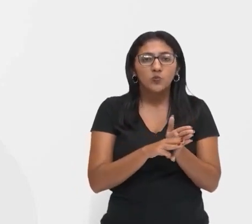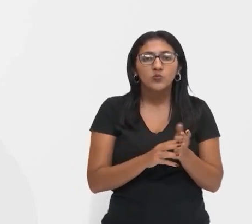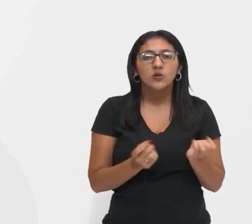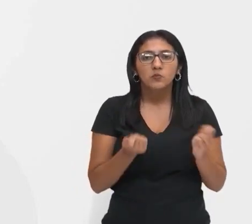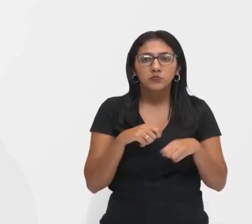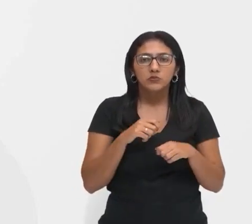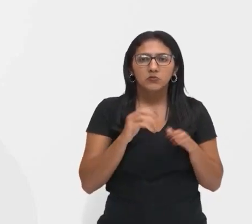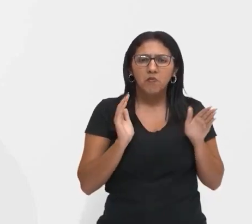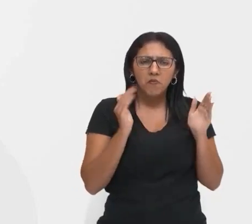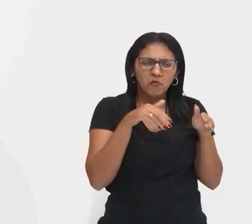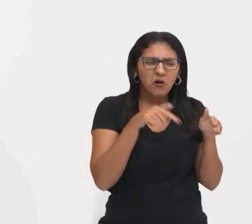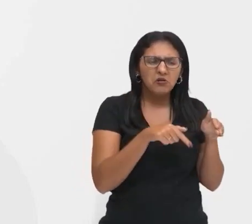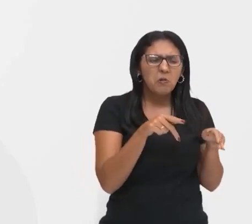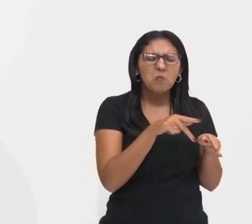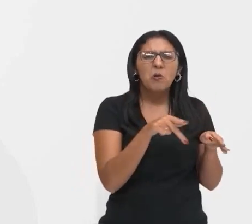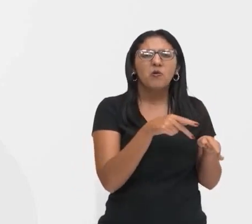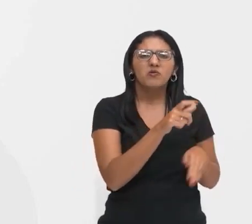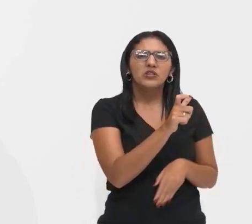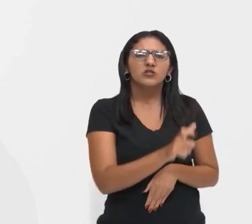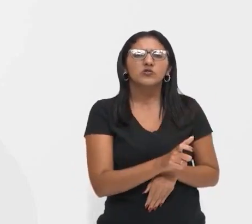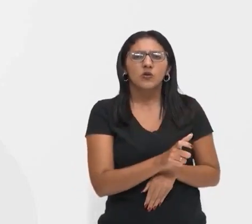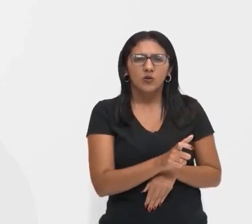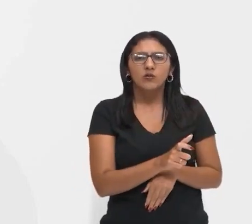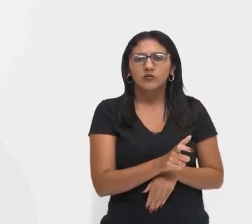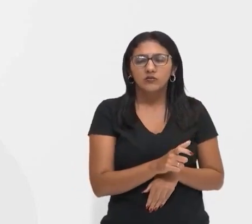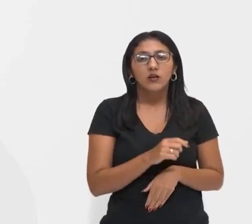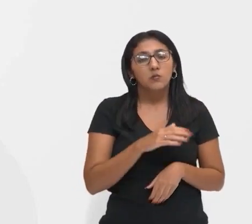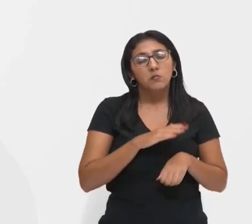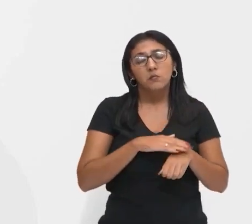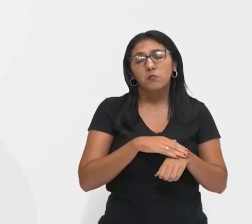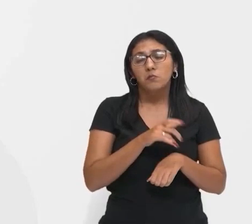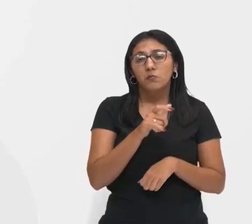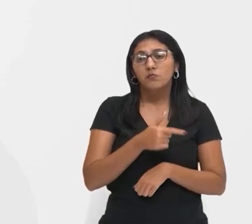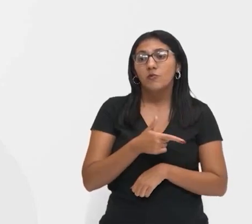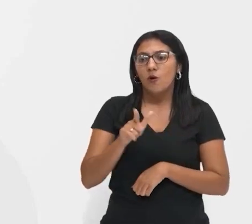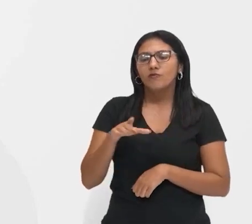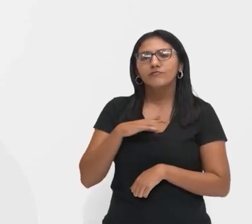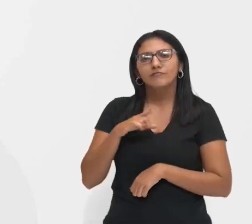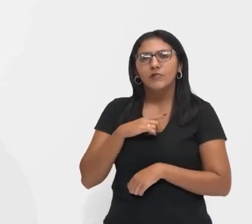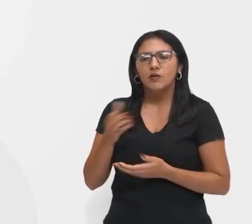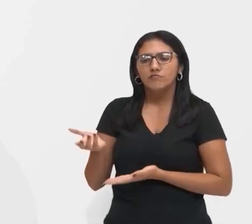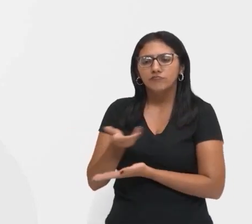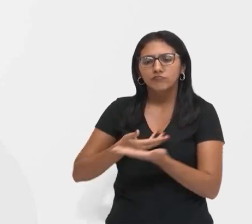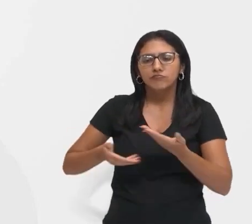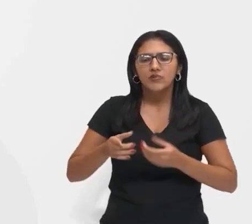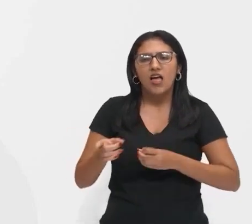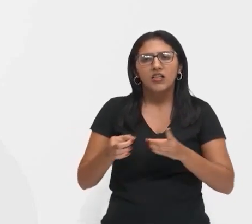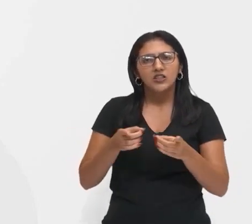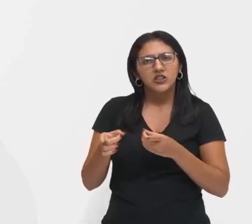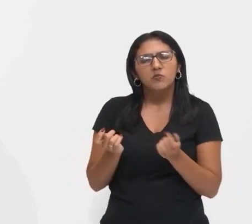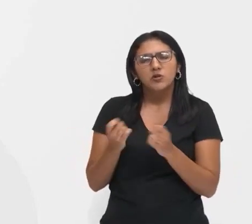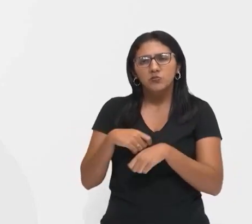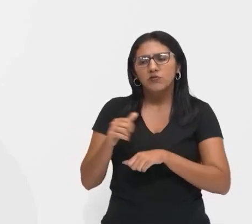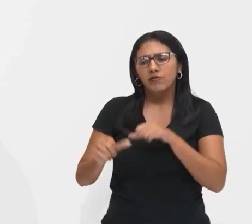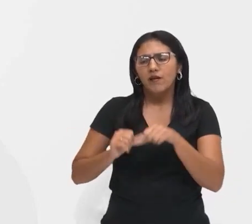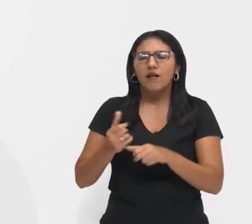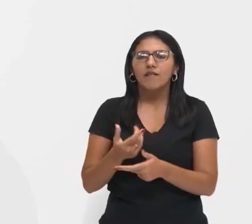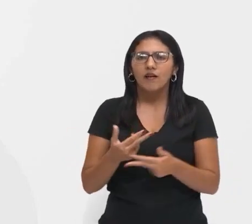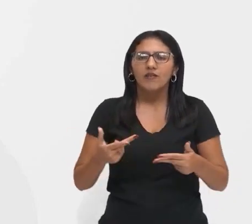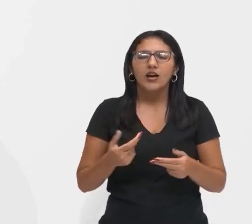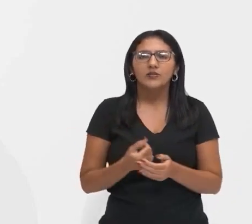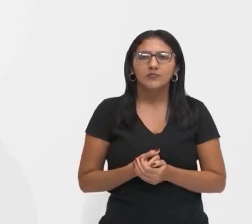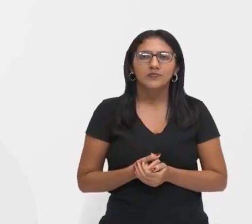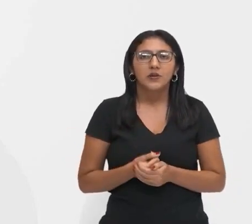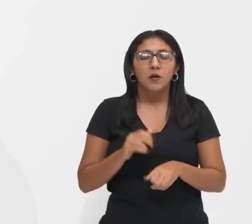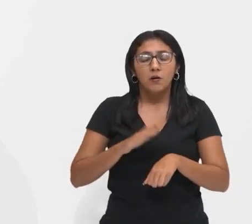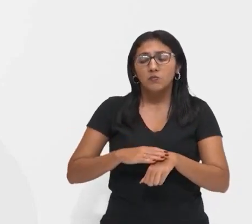focar na figura do professor, a aprendizagem passa a se tornar mais dinâmica e personalizável à medida que os